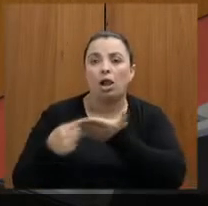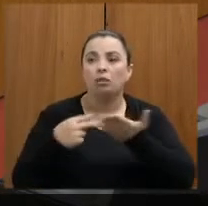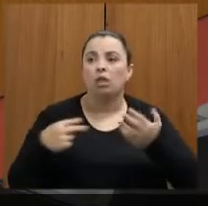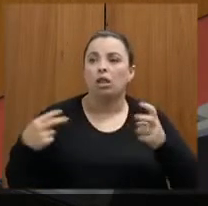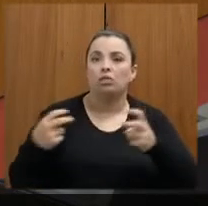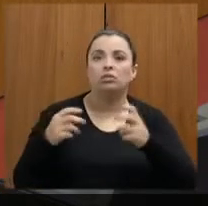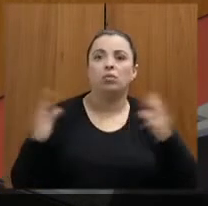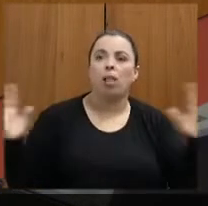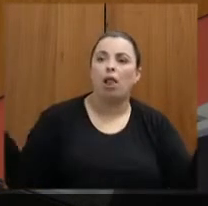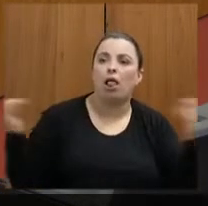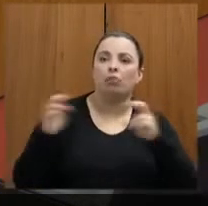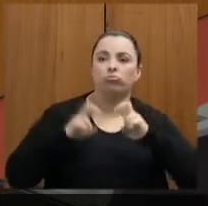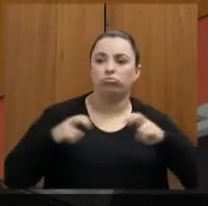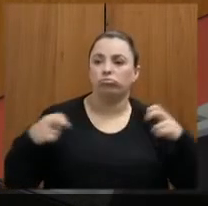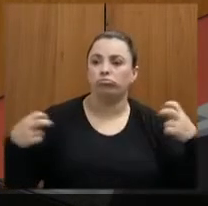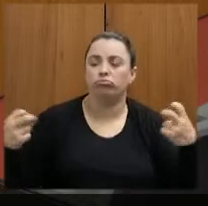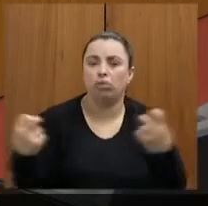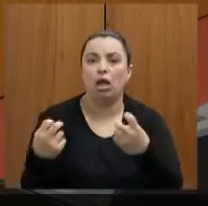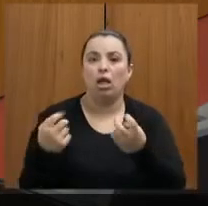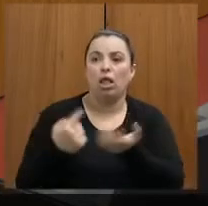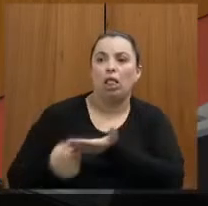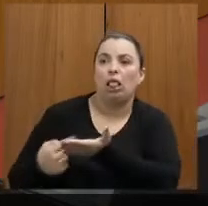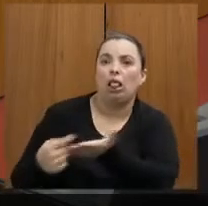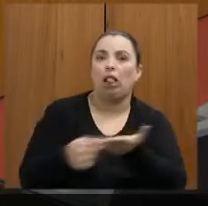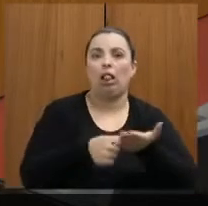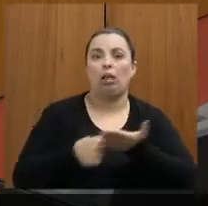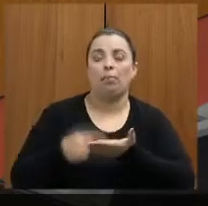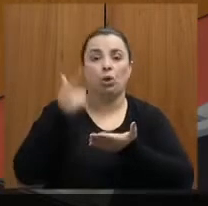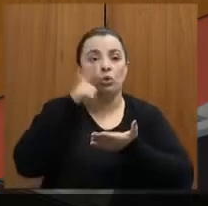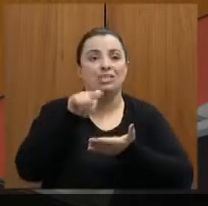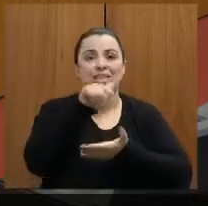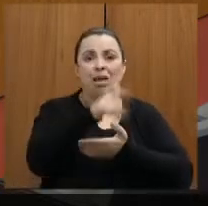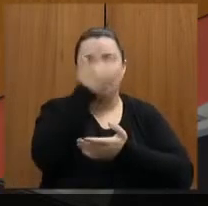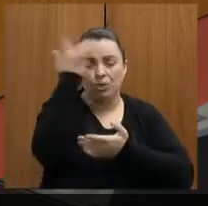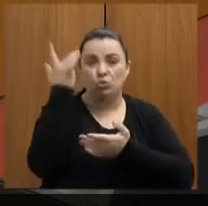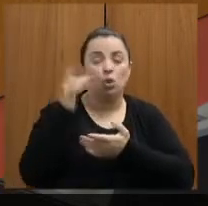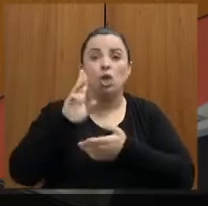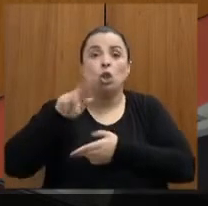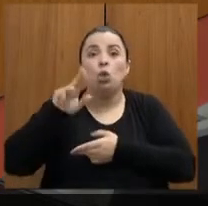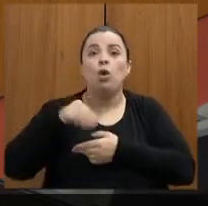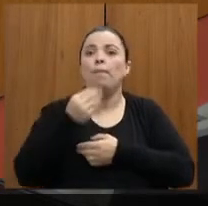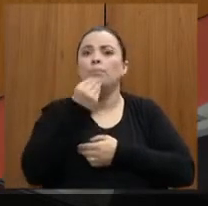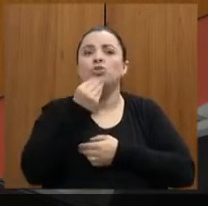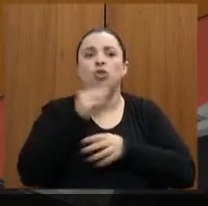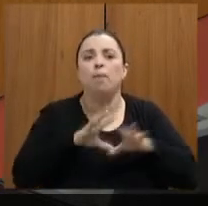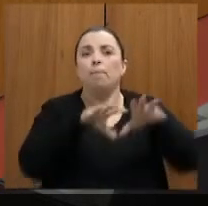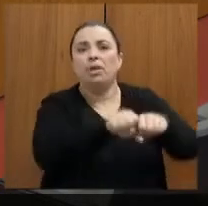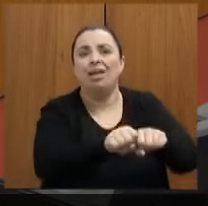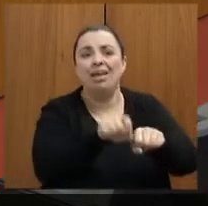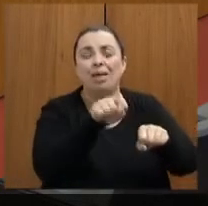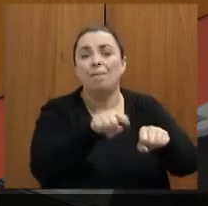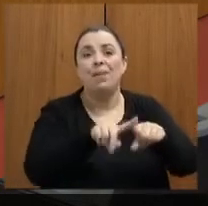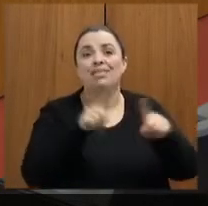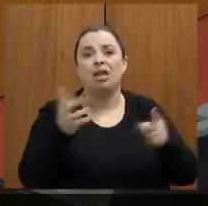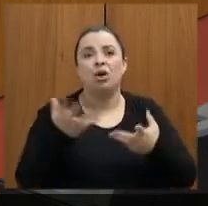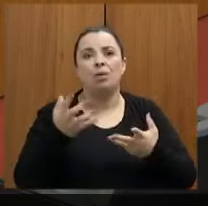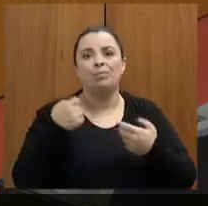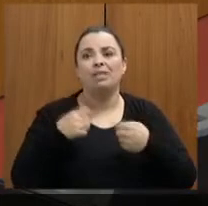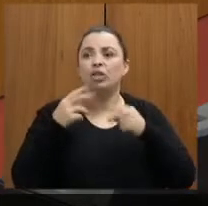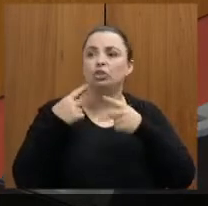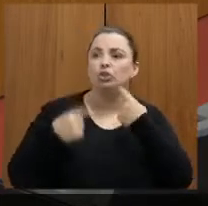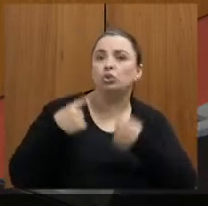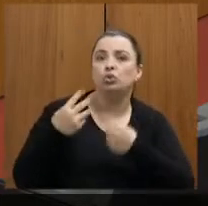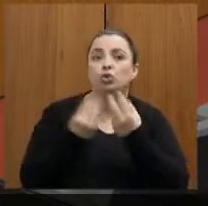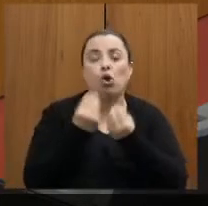eles e chegar no conserto poder retirar as pessoas que nunca deveriam ter entrado naquela propriedade né então a gente tem uma uma